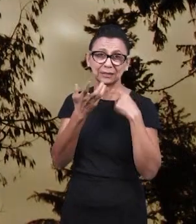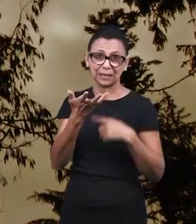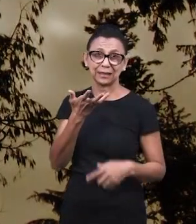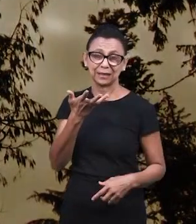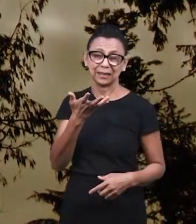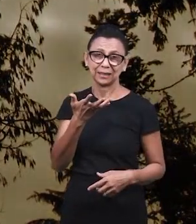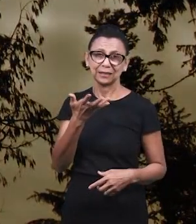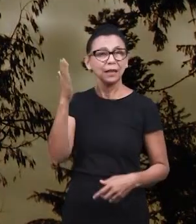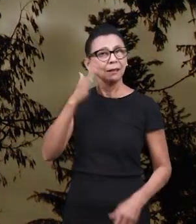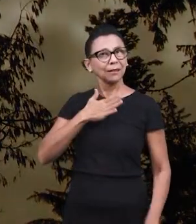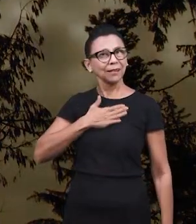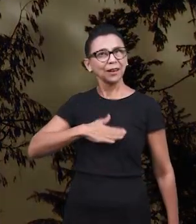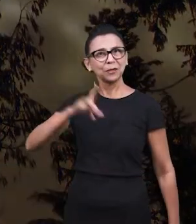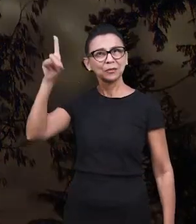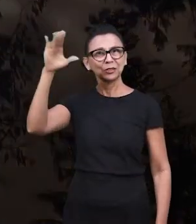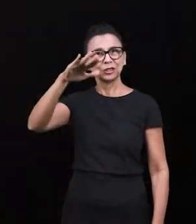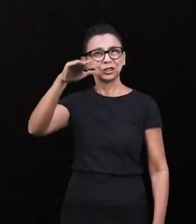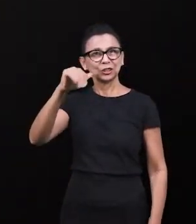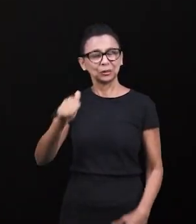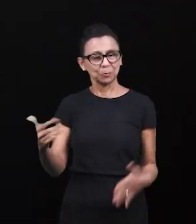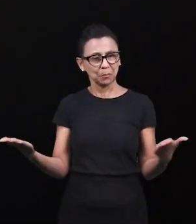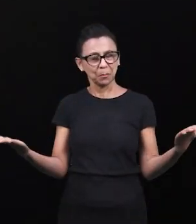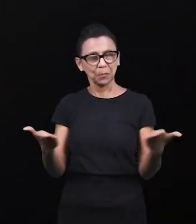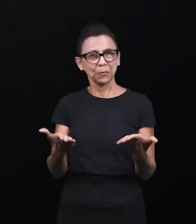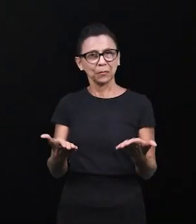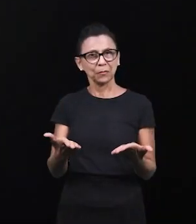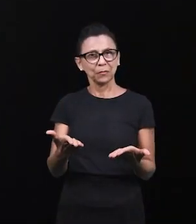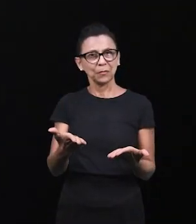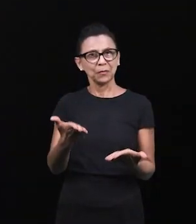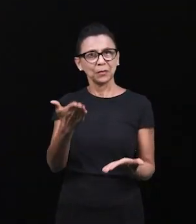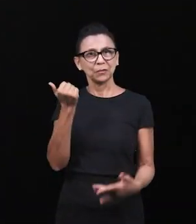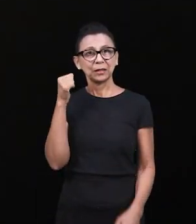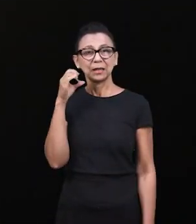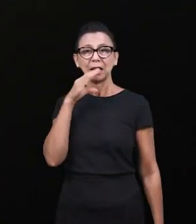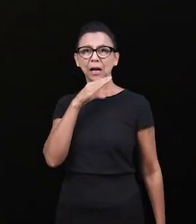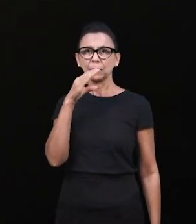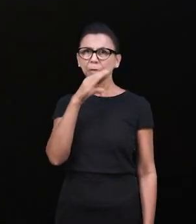chorar, Deus te chama agora, ó vem sem